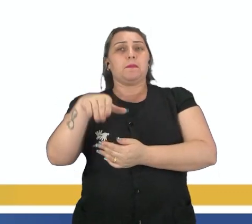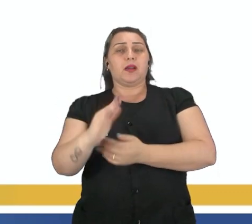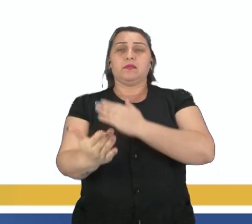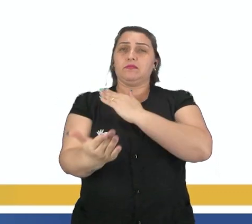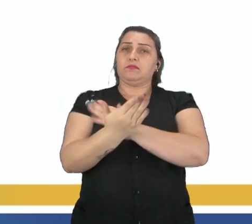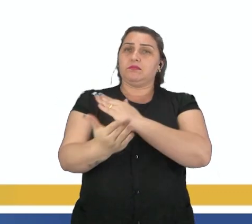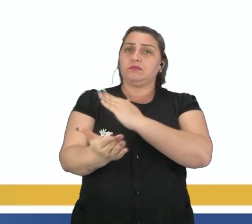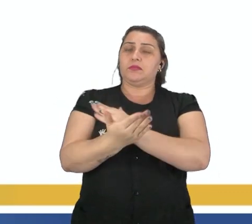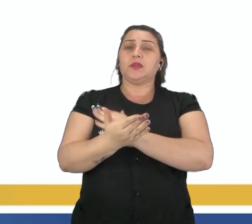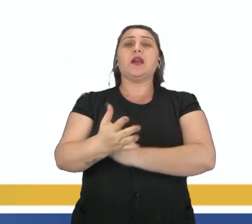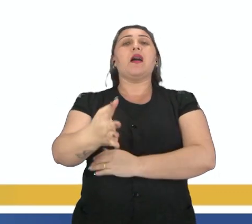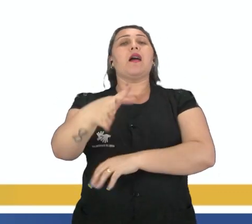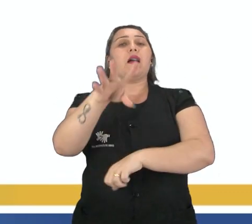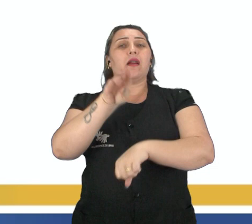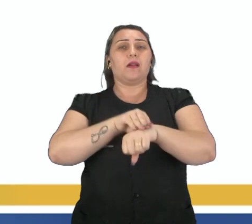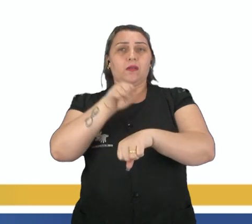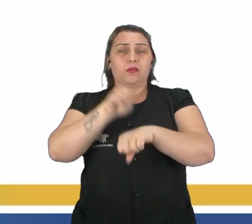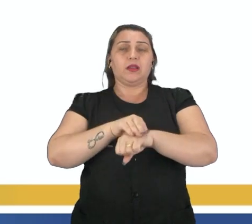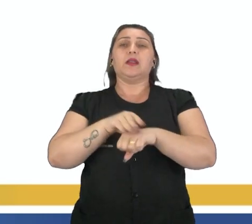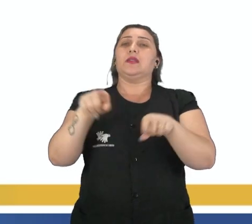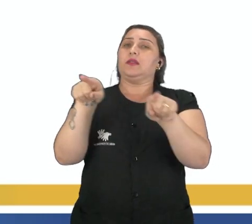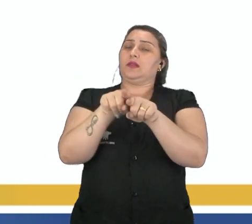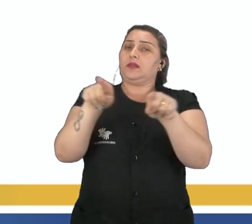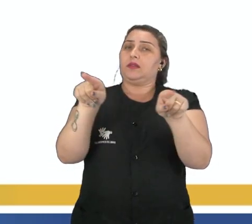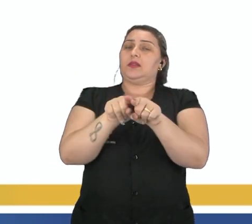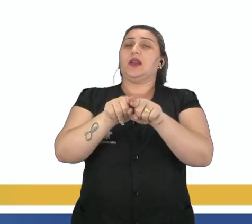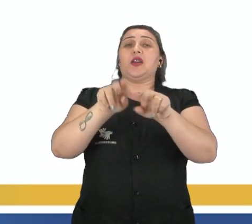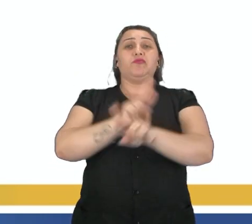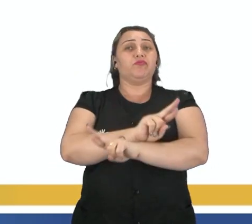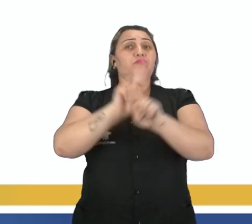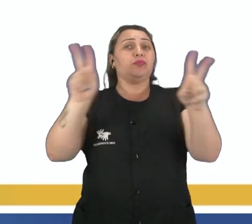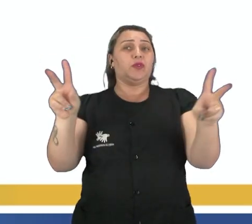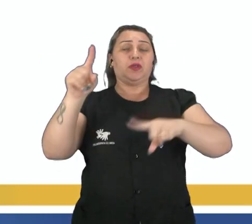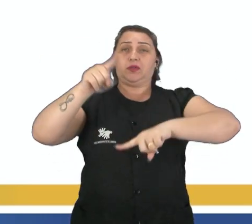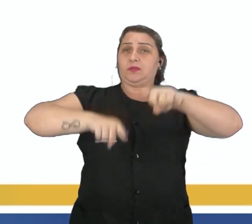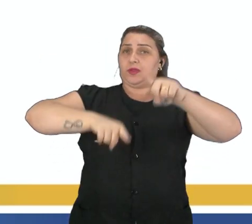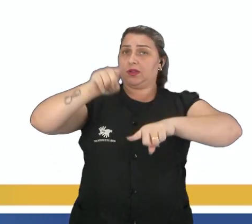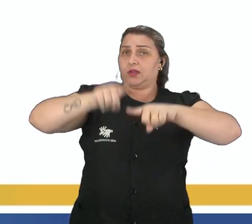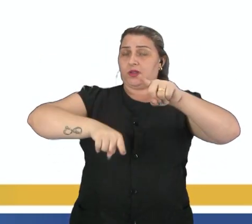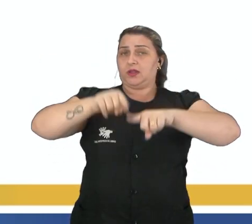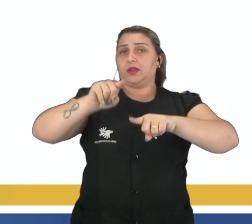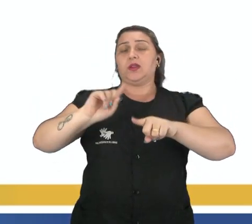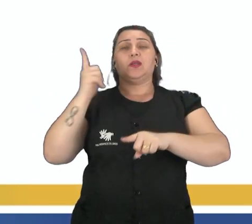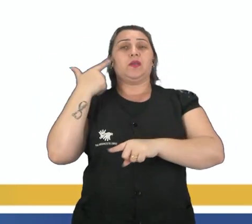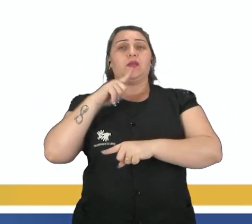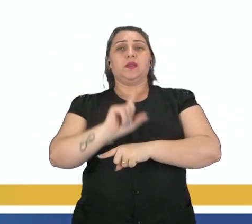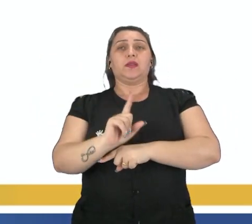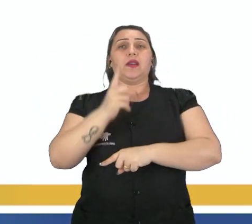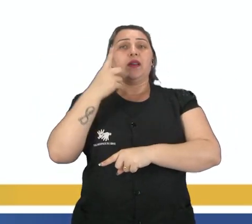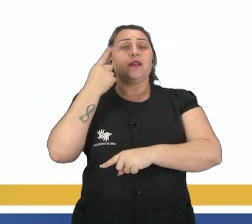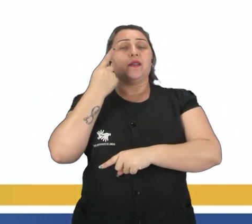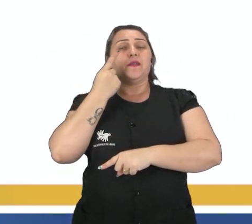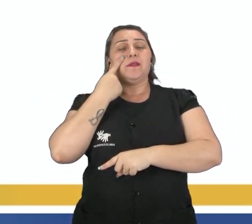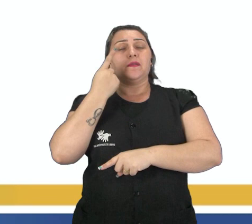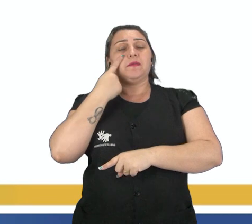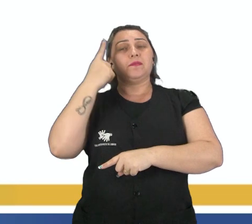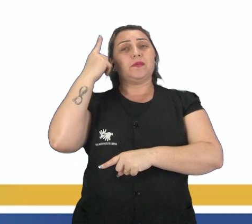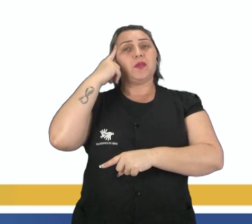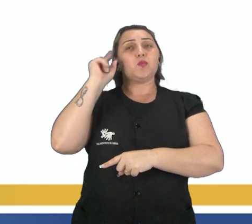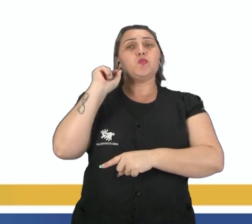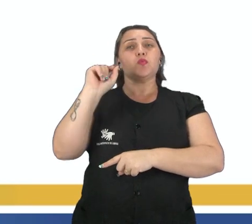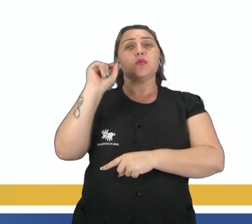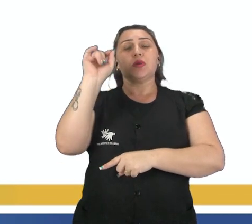nos ajudam a reconhecer e ao mesmo tempo a diferenciar os materiais, e assim a gente consegue ter mais uma ideia do